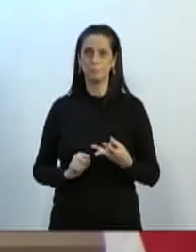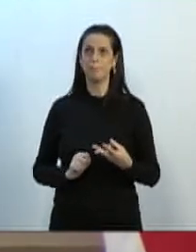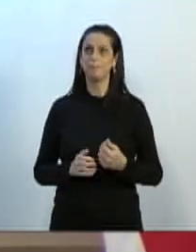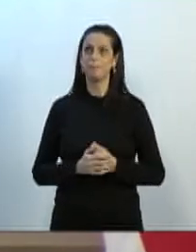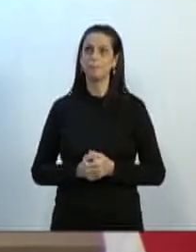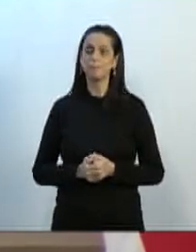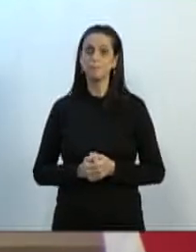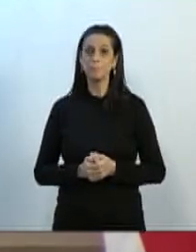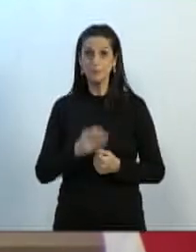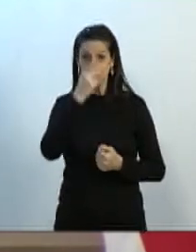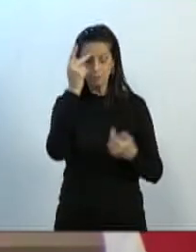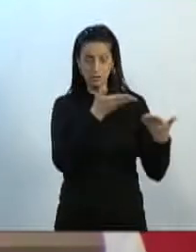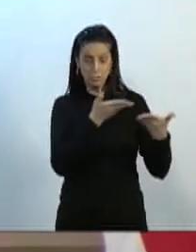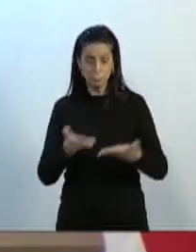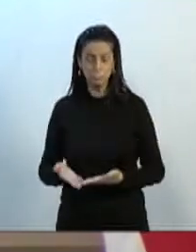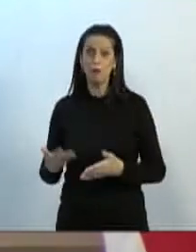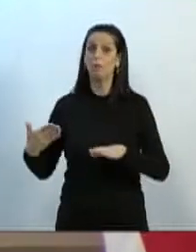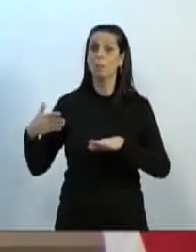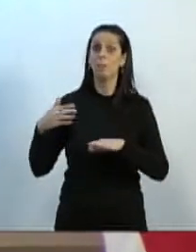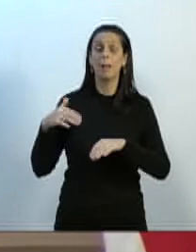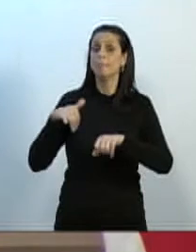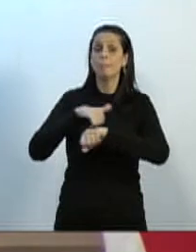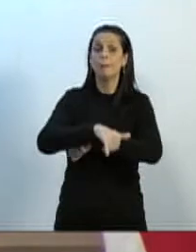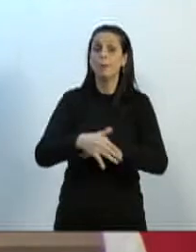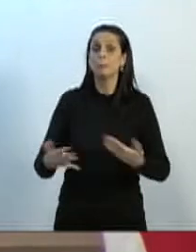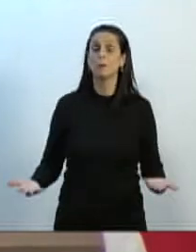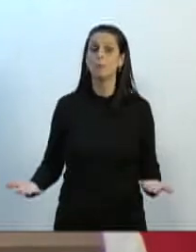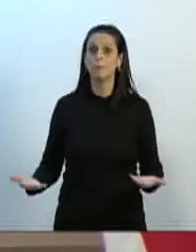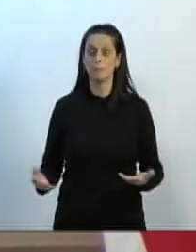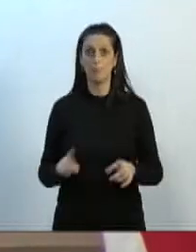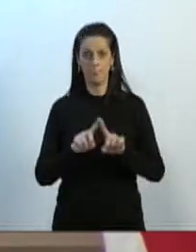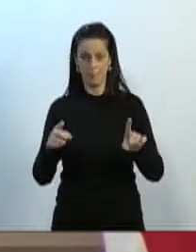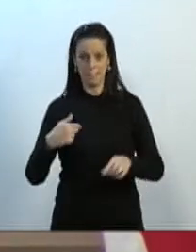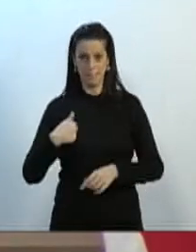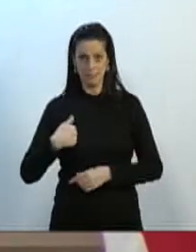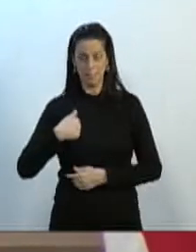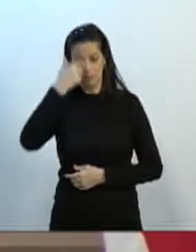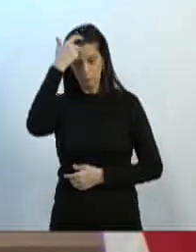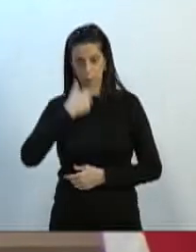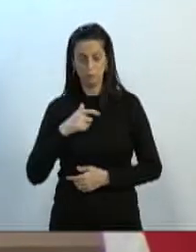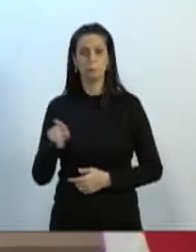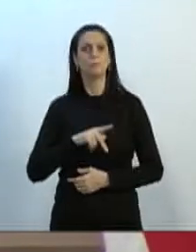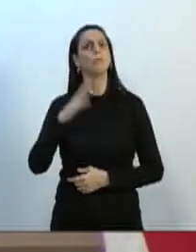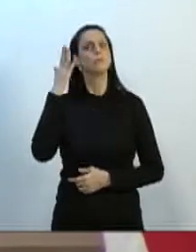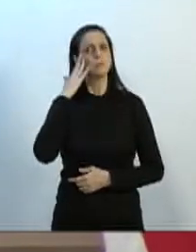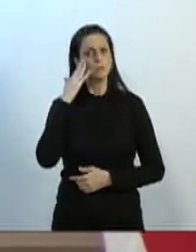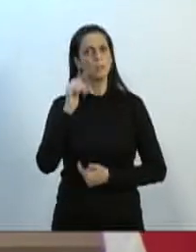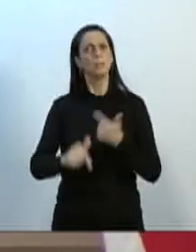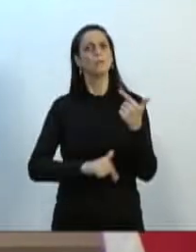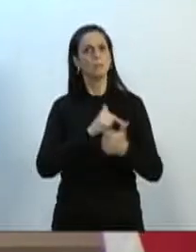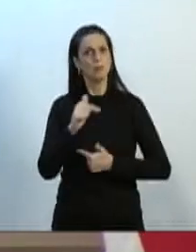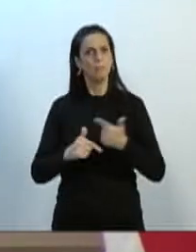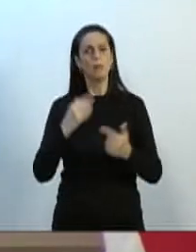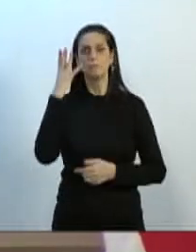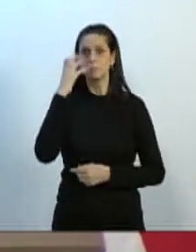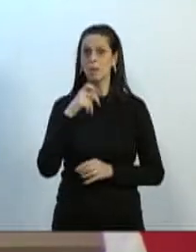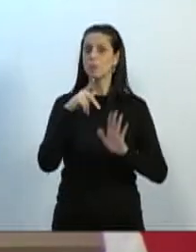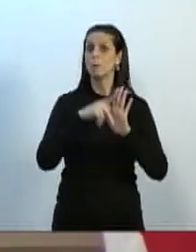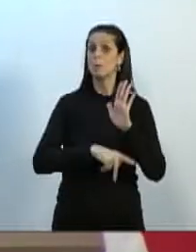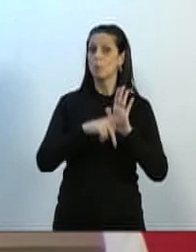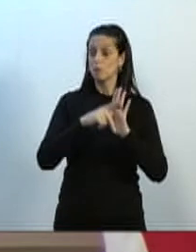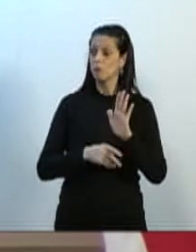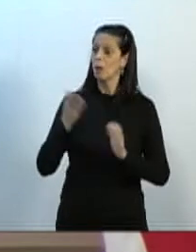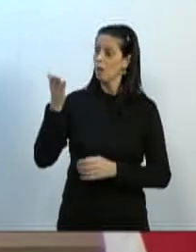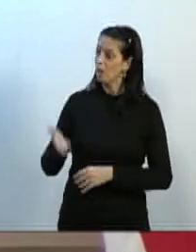foram convidados, não vieram ao evento. Como professora, sei do trabalho sério que é o projeto do vereador